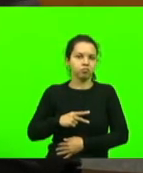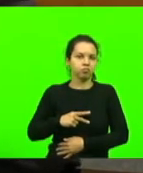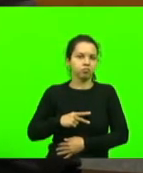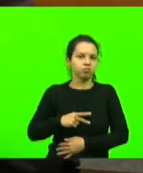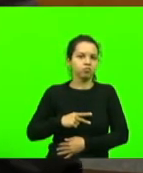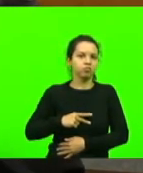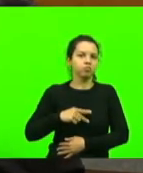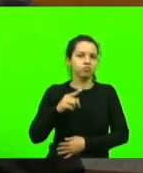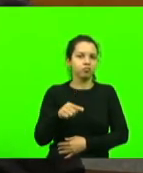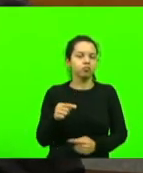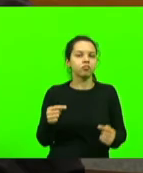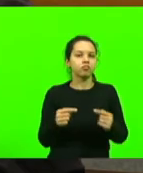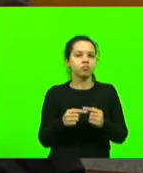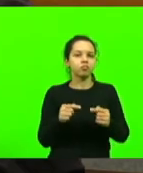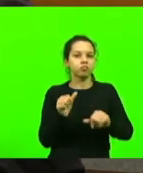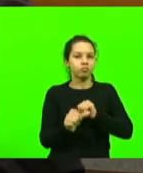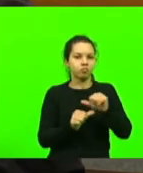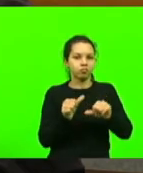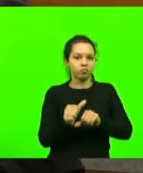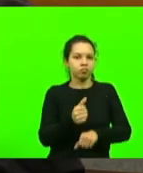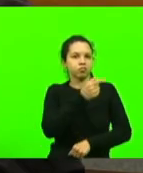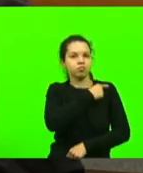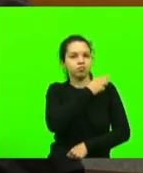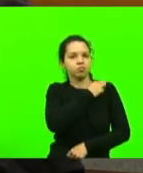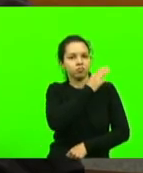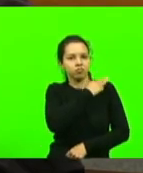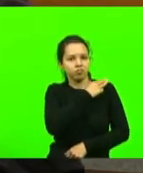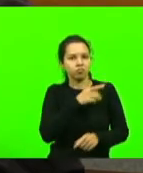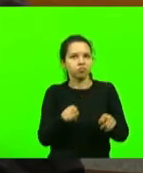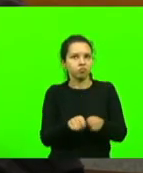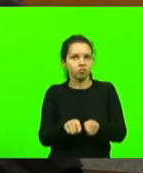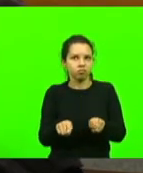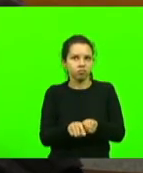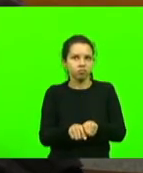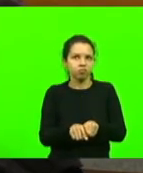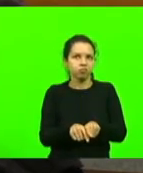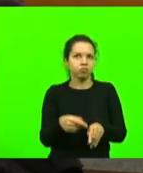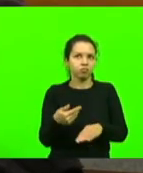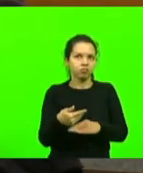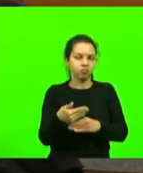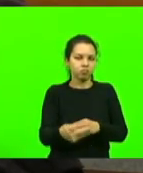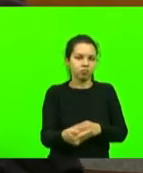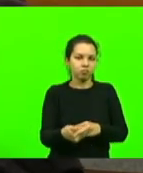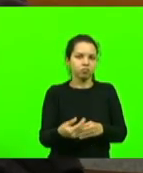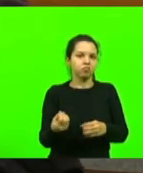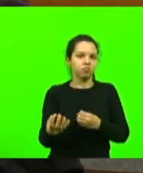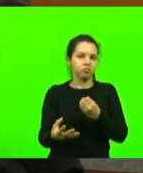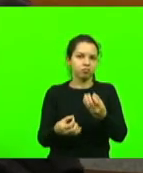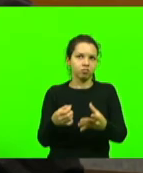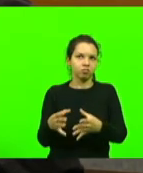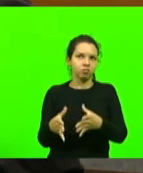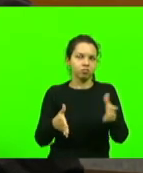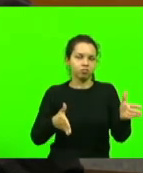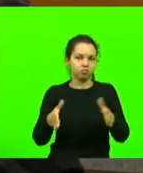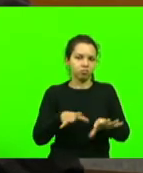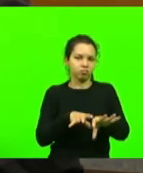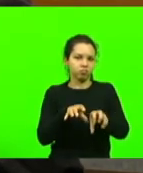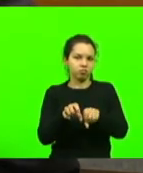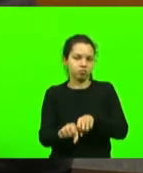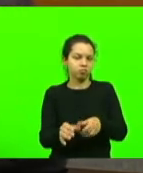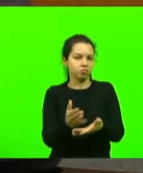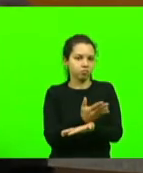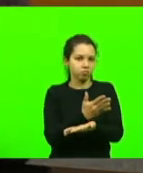articula com a reforma no ensino médio tá que vai ofertar percursos formativos em